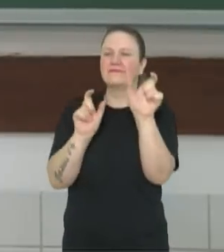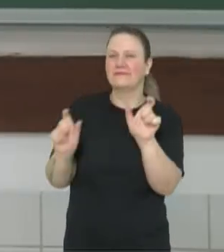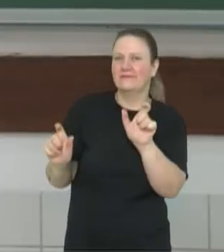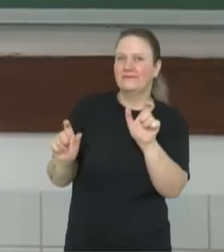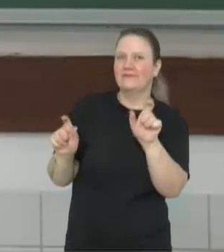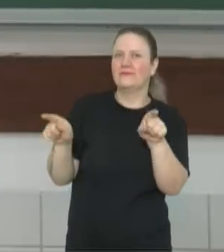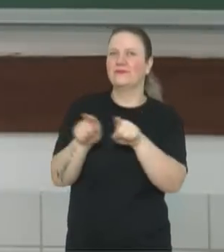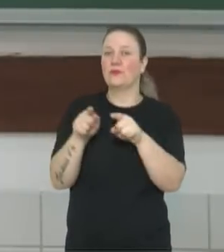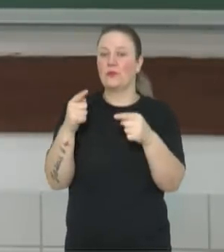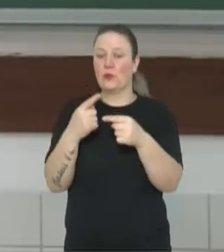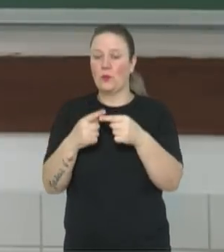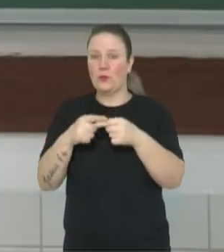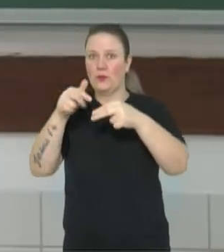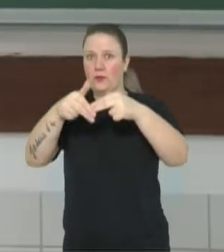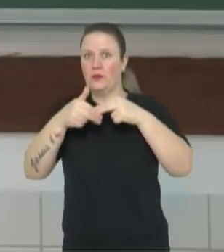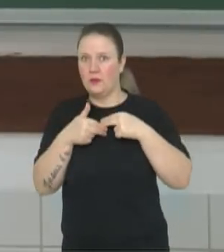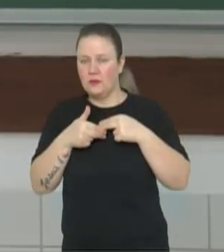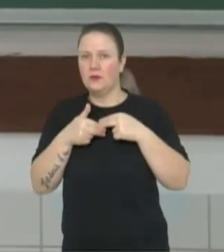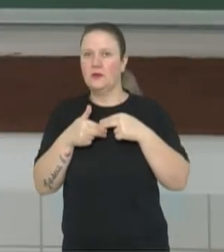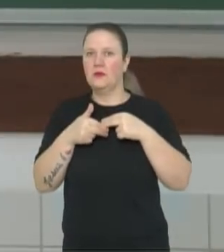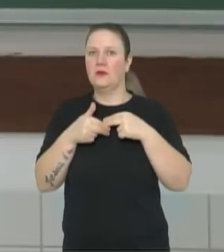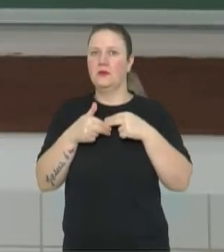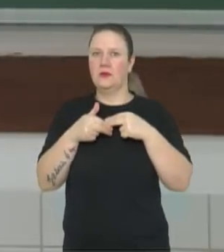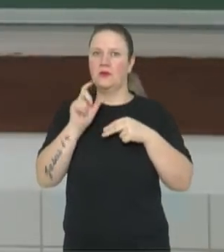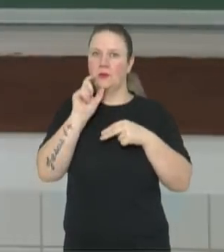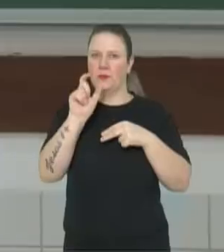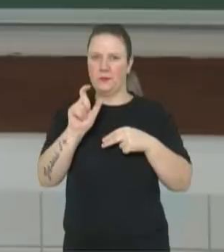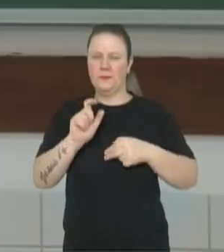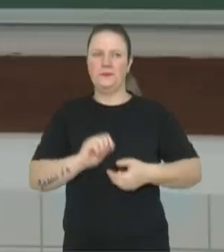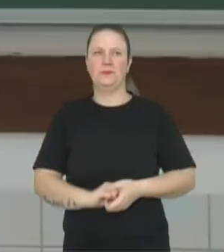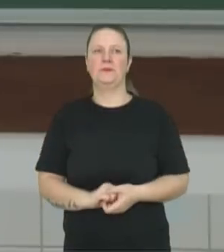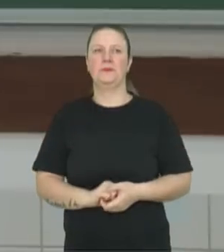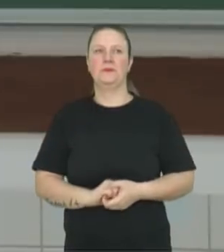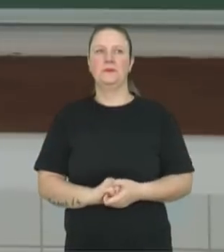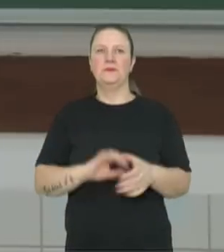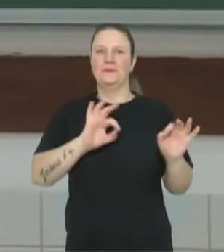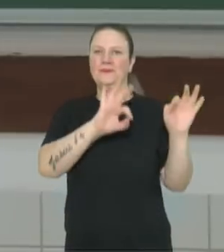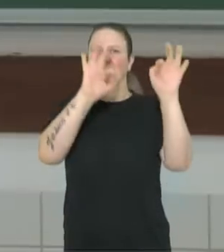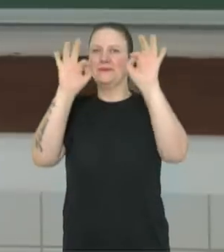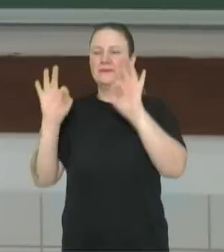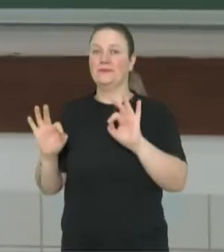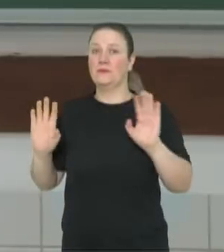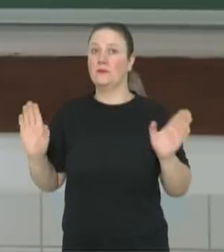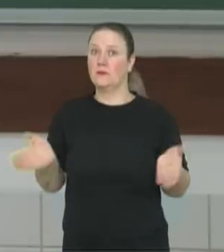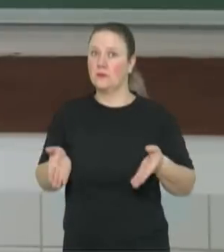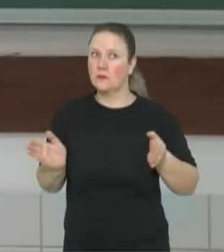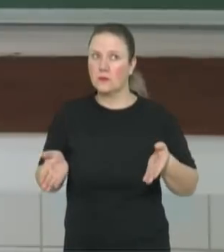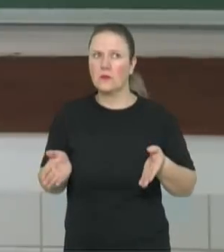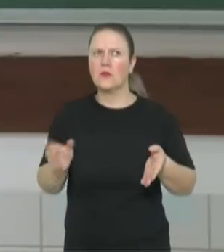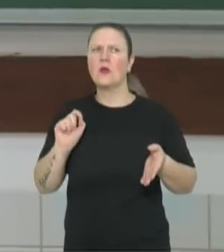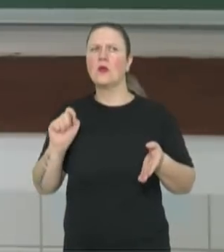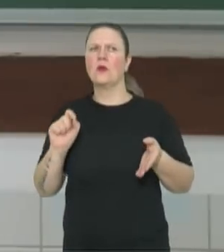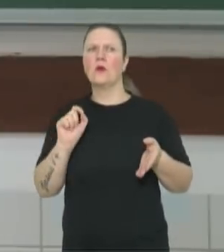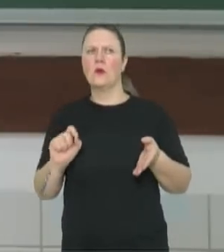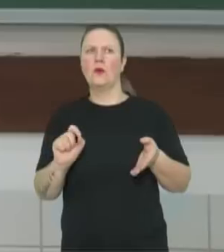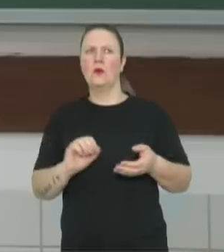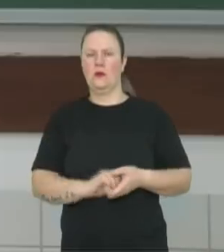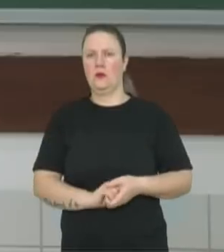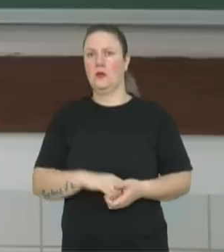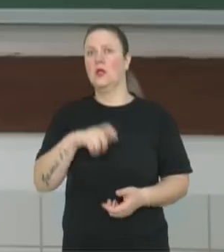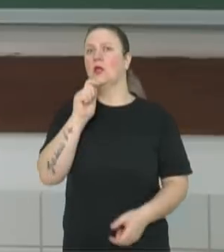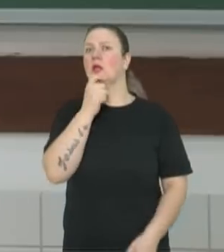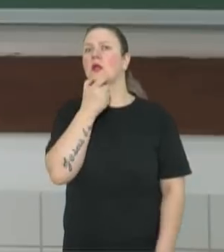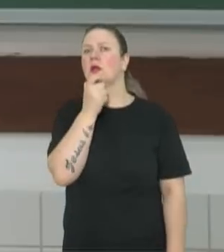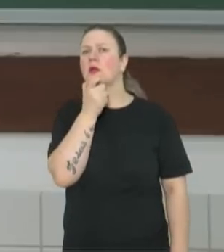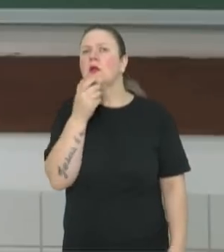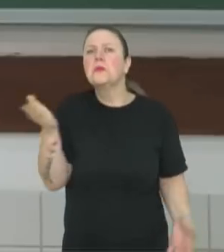Então, a polissemia ela te dá esse jogada de palavras aqui, ok? Muito bem. Mas e daí inglês? Inglês a gente já